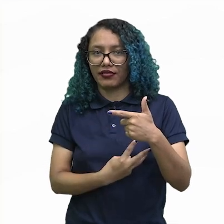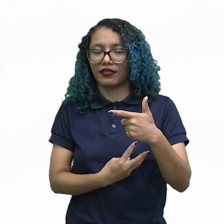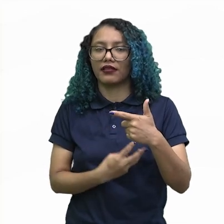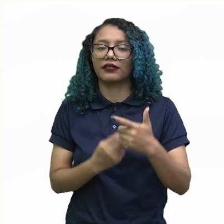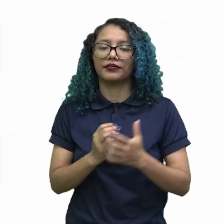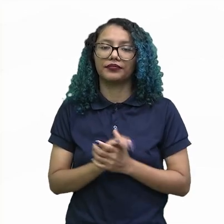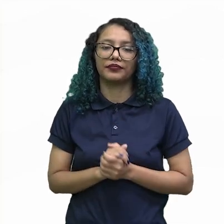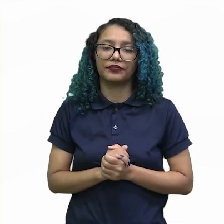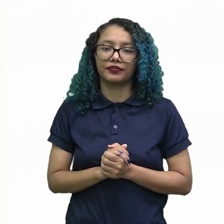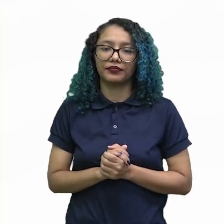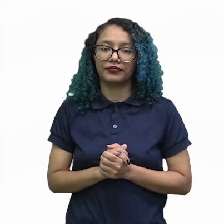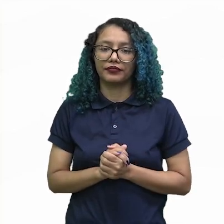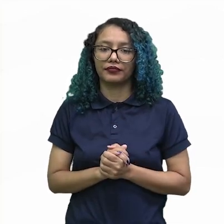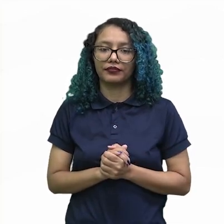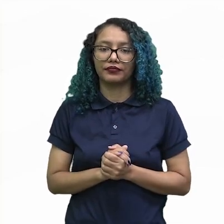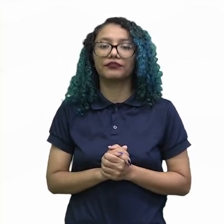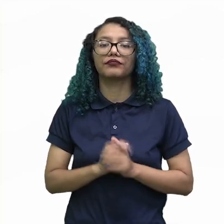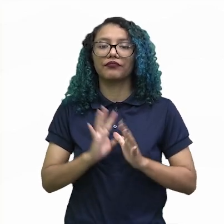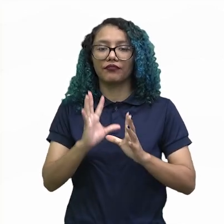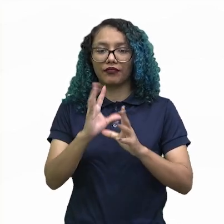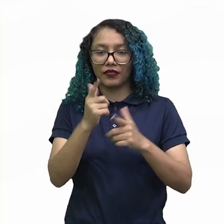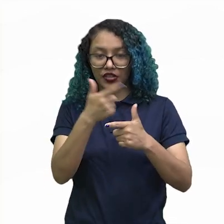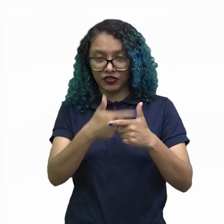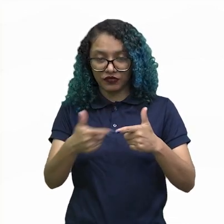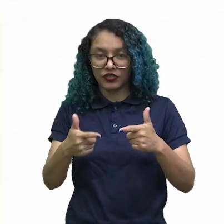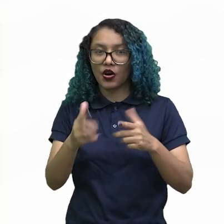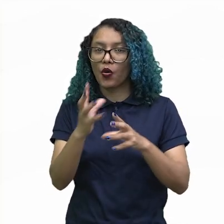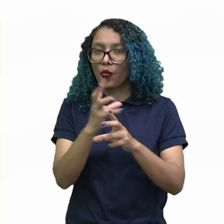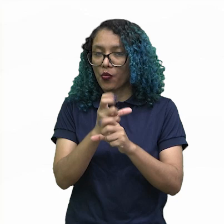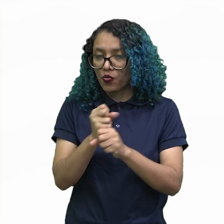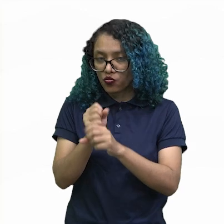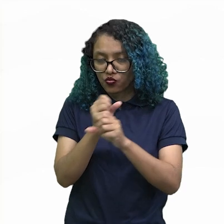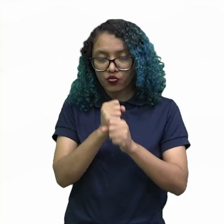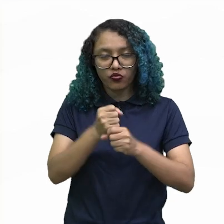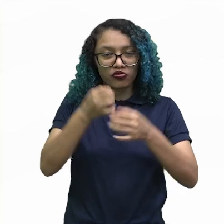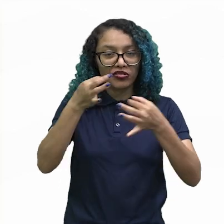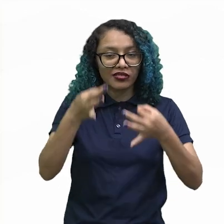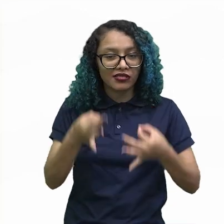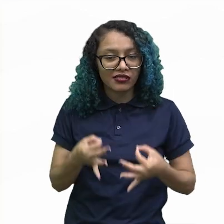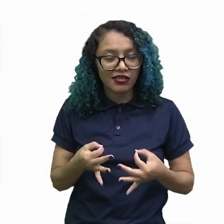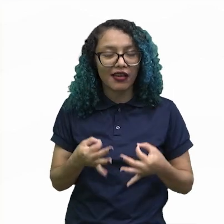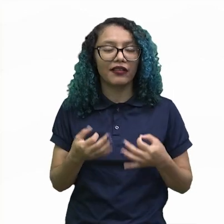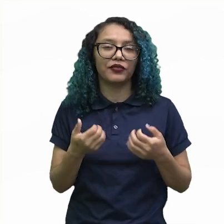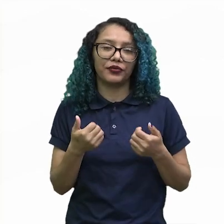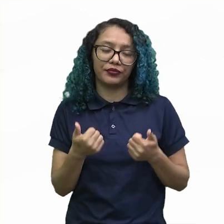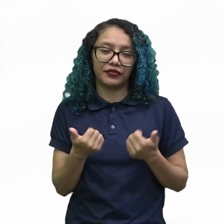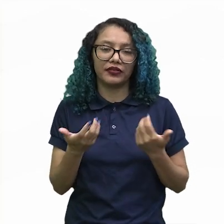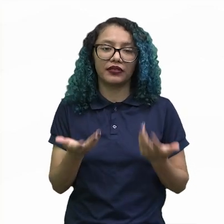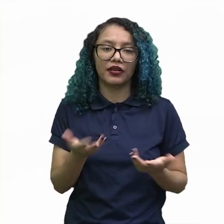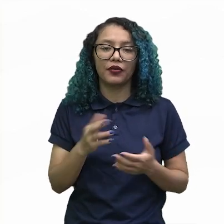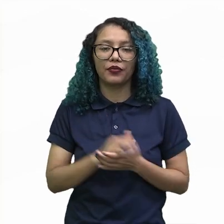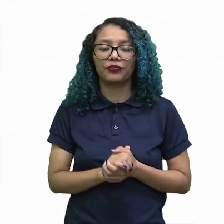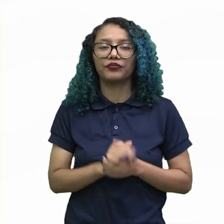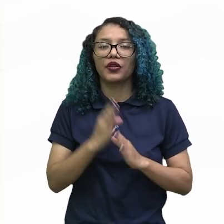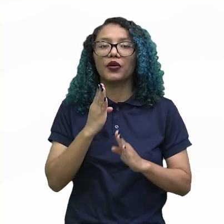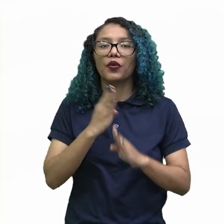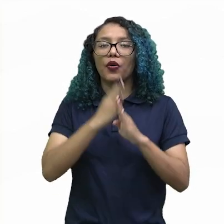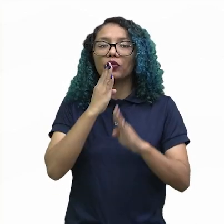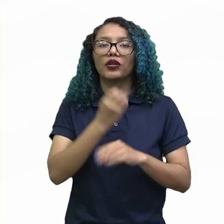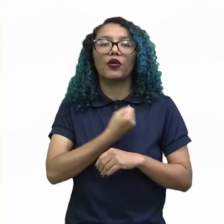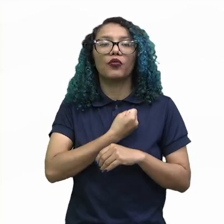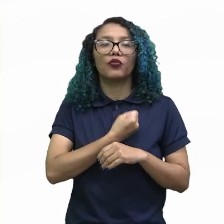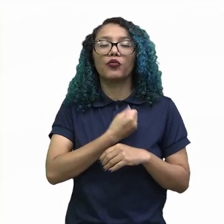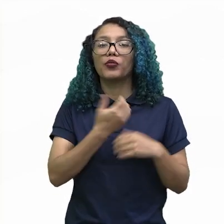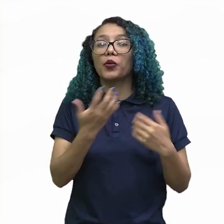1,4693. E ao realizarmos essa divisão de forma exata, de forma correta, na verdade, né? A gente vai encontrar